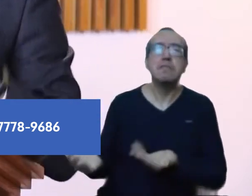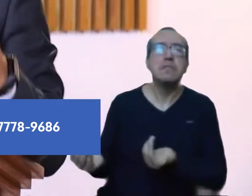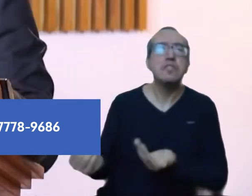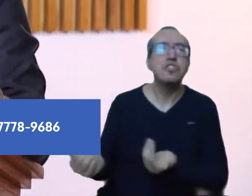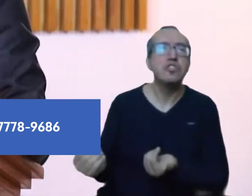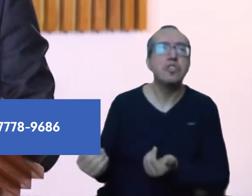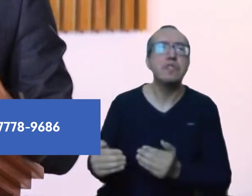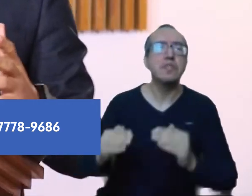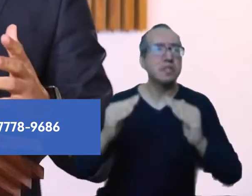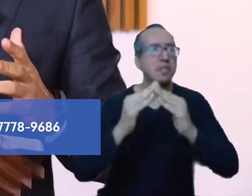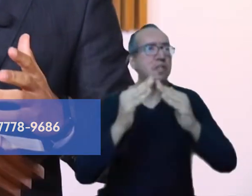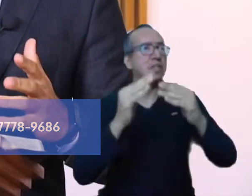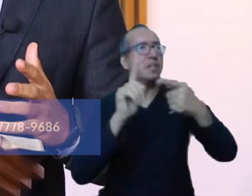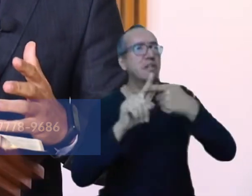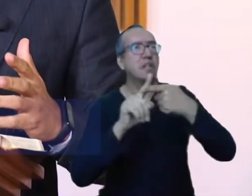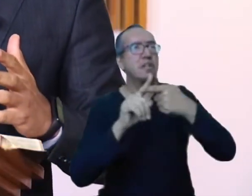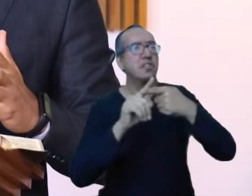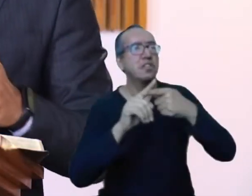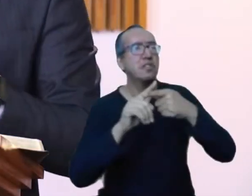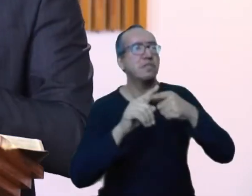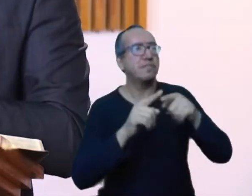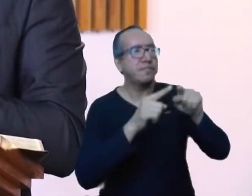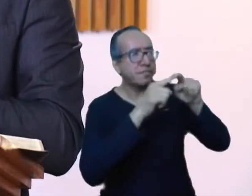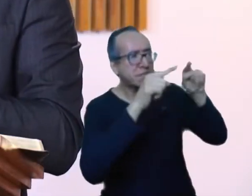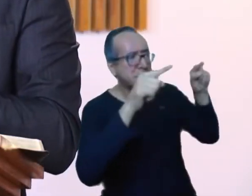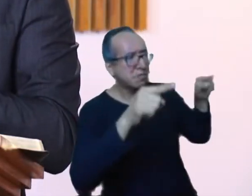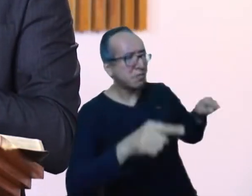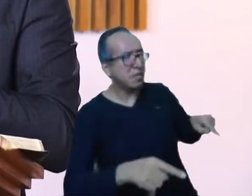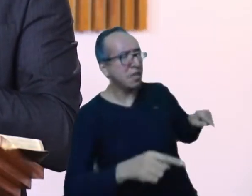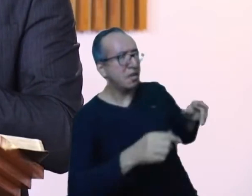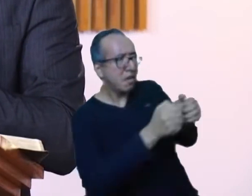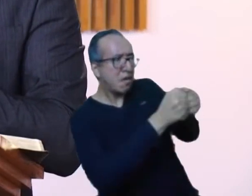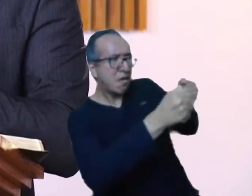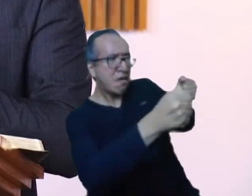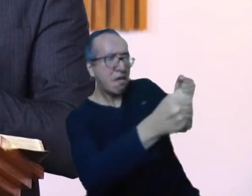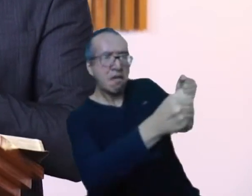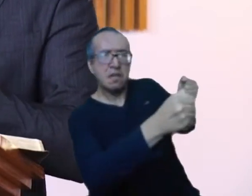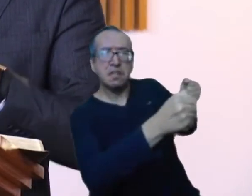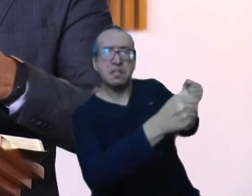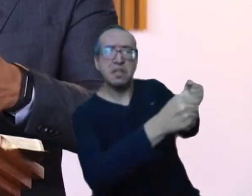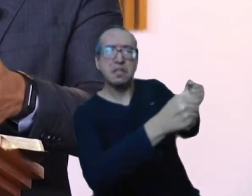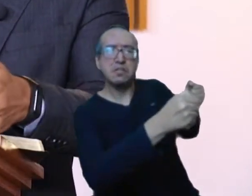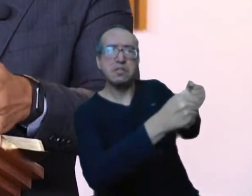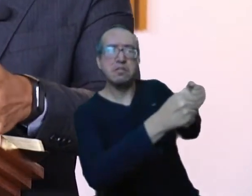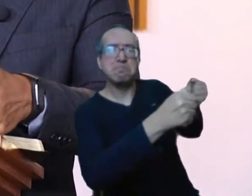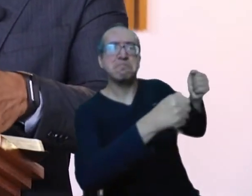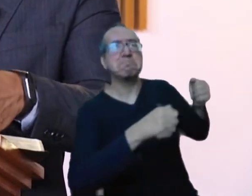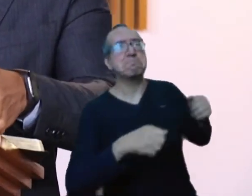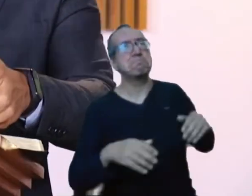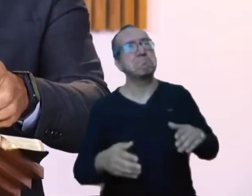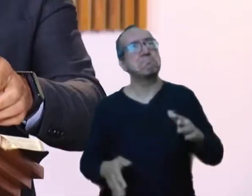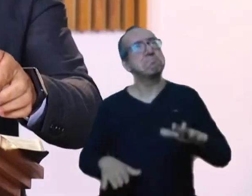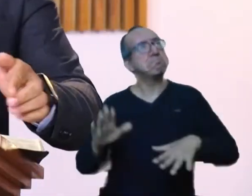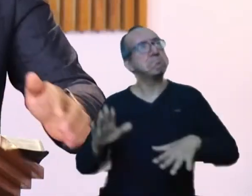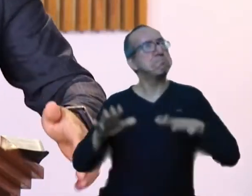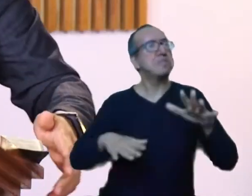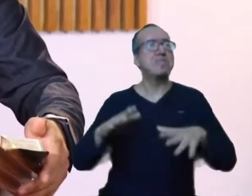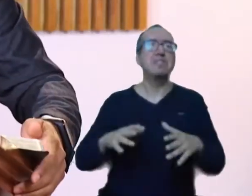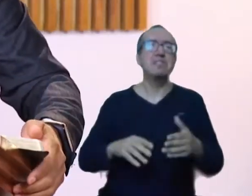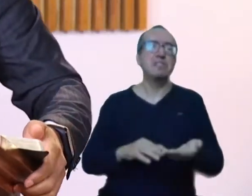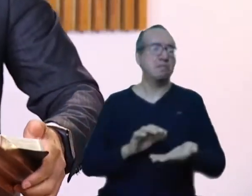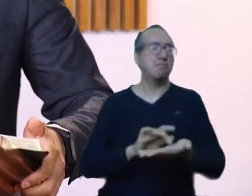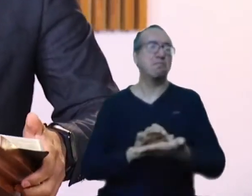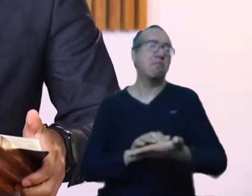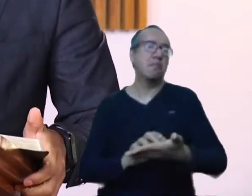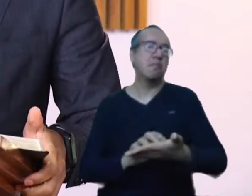não imagina o que esse jovem que passa o culto todo de frente para o celular, aí na sua igreja, você não imagina o que ele pode se